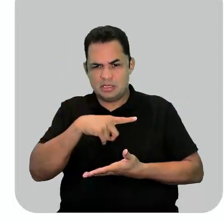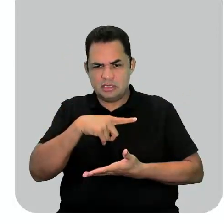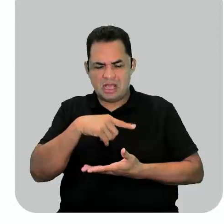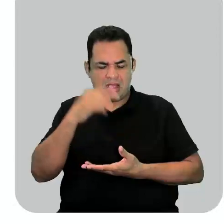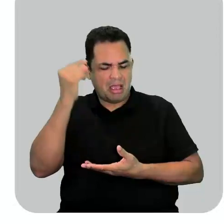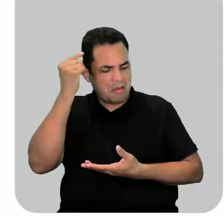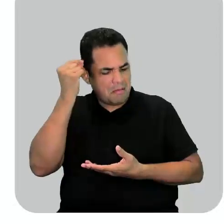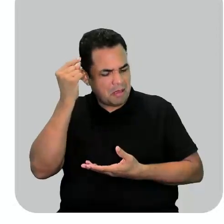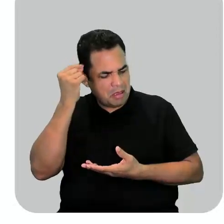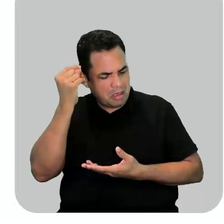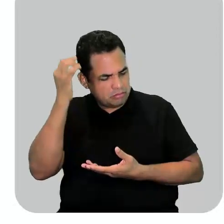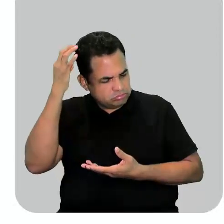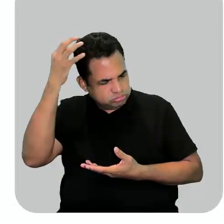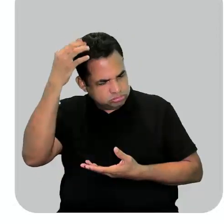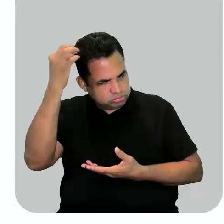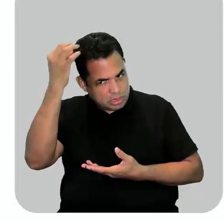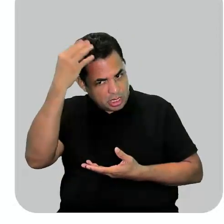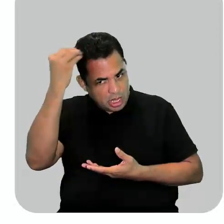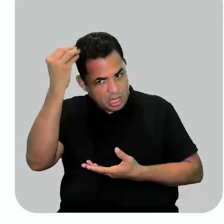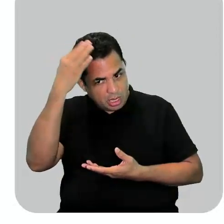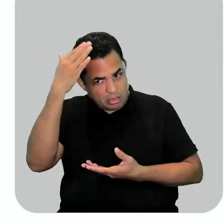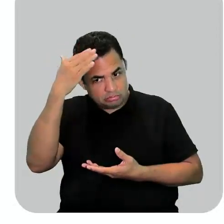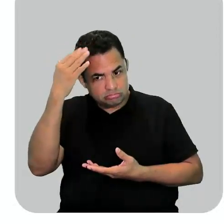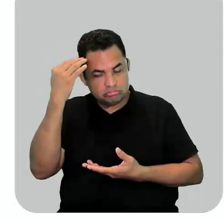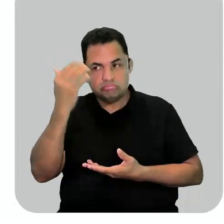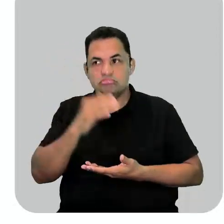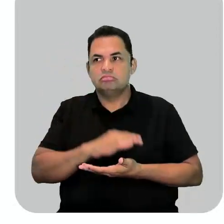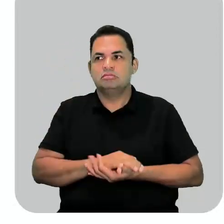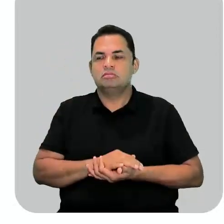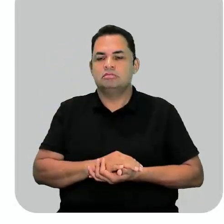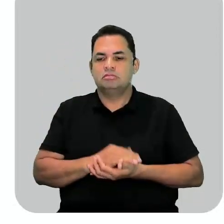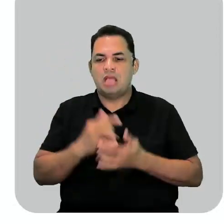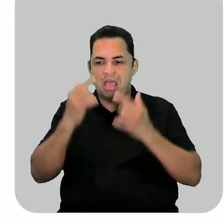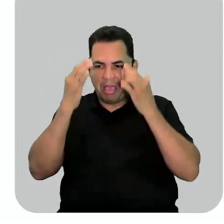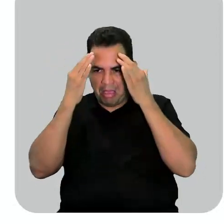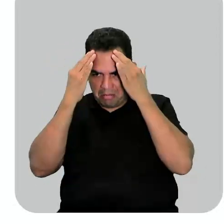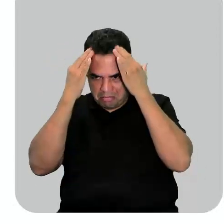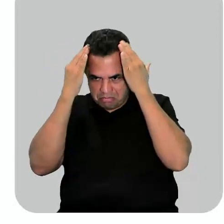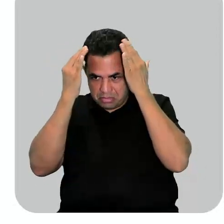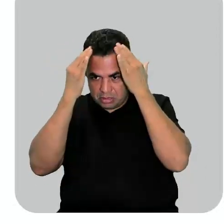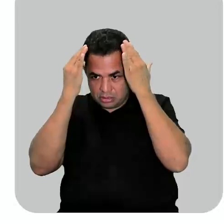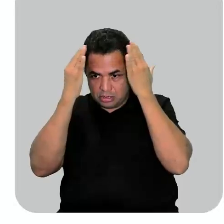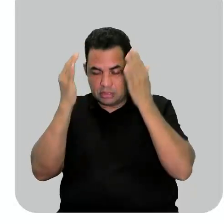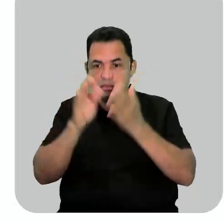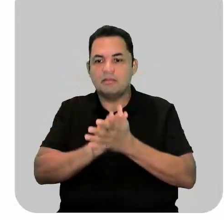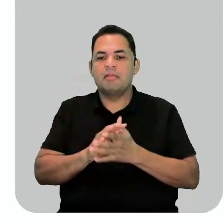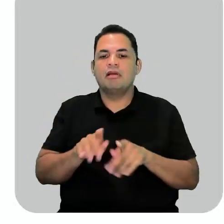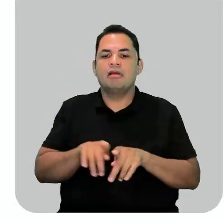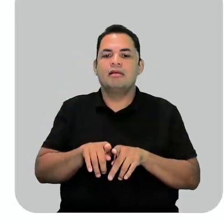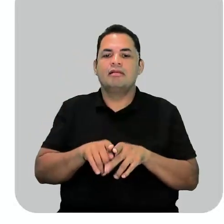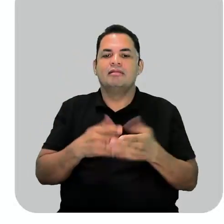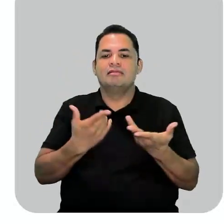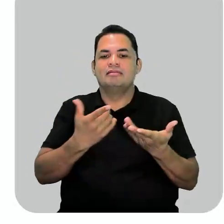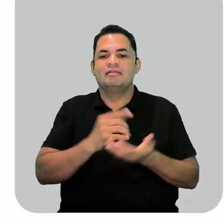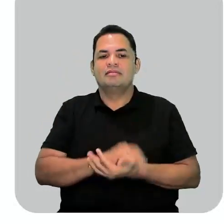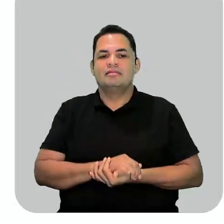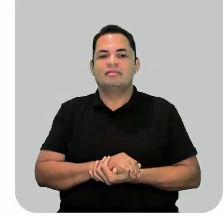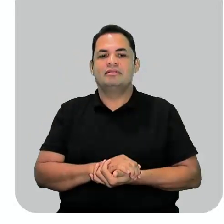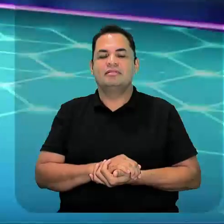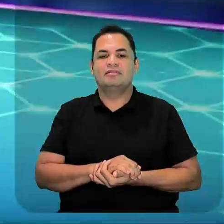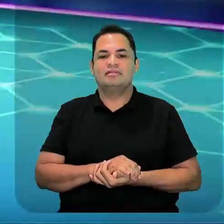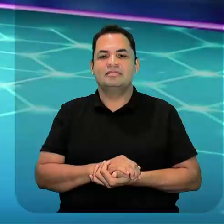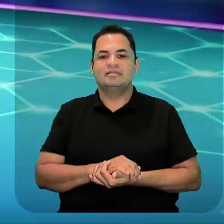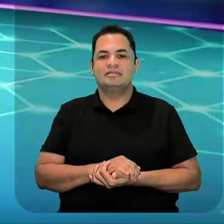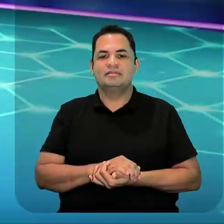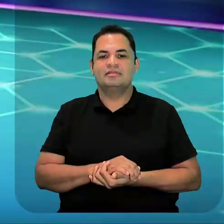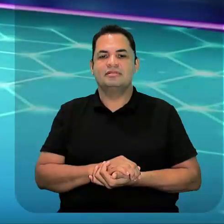de cabelo, tenha calvície, vai ficando careca e situações semelhantes. Outro ponto muito interessante